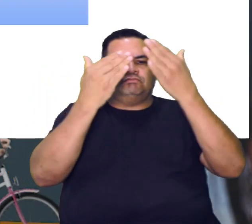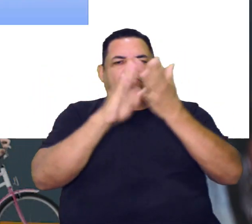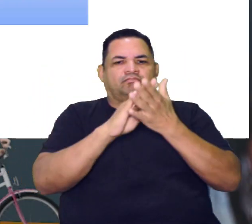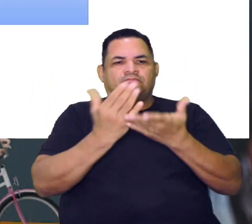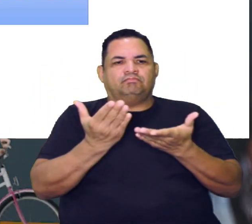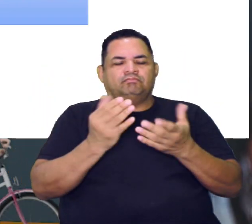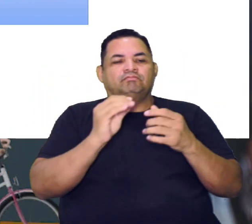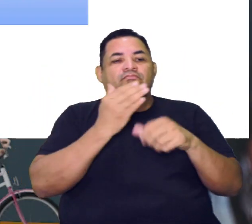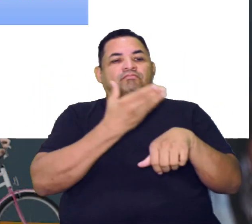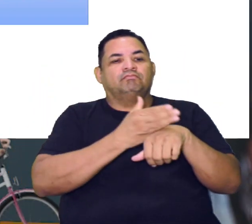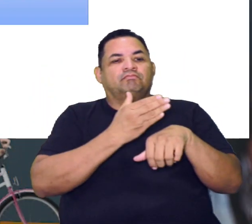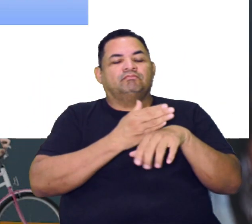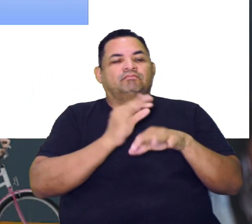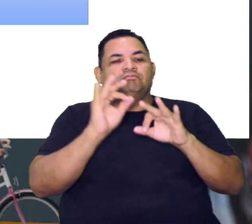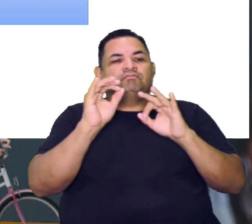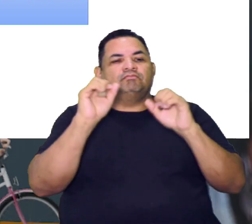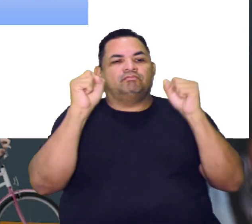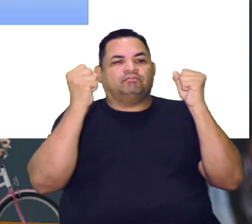minhas atividades